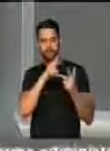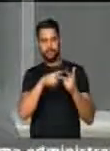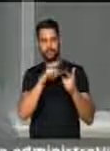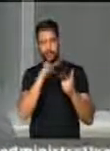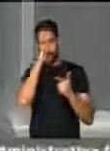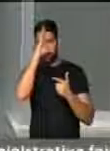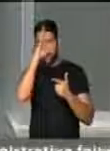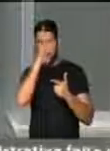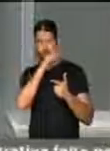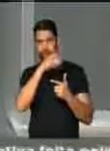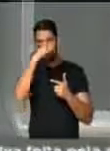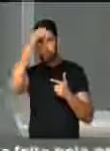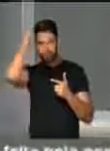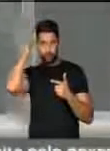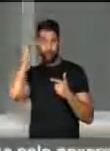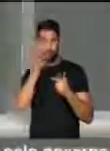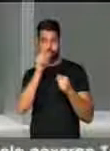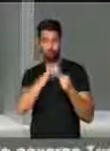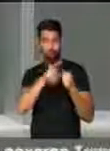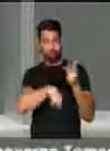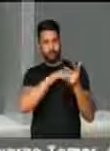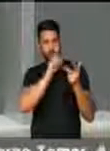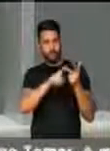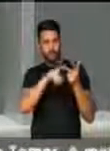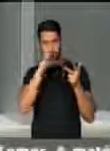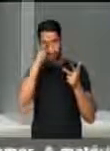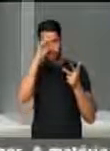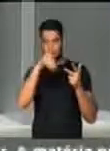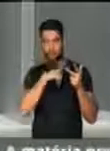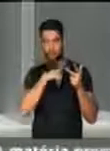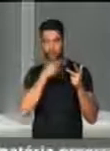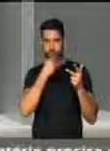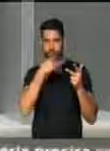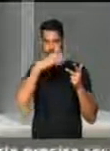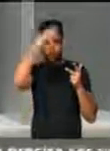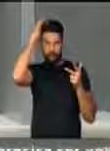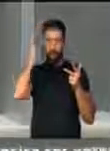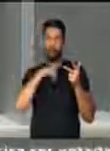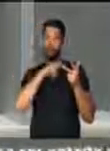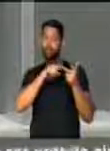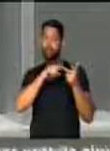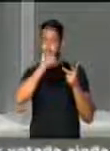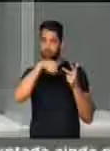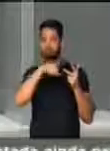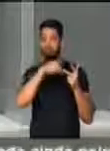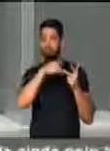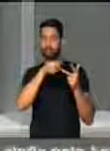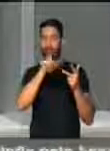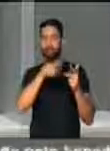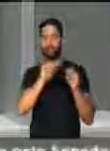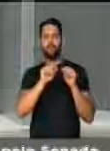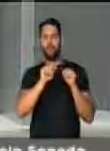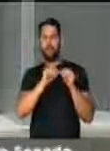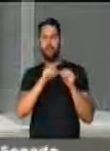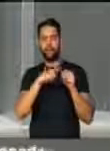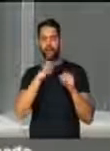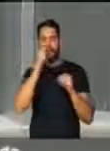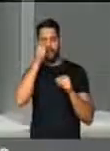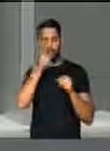prioridade. E a terceira prioridade do Temer, esta sim, é para agradar